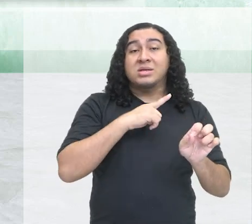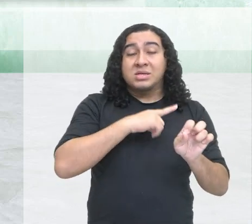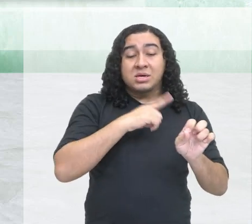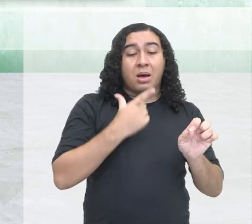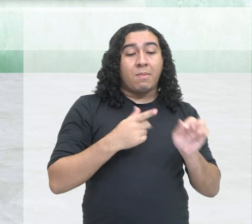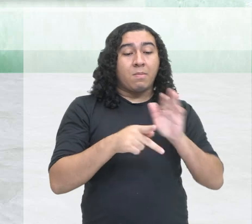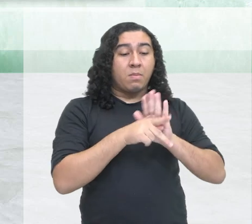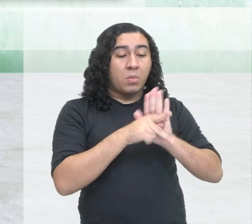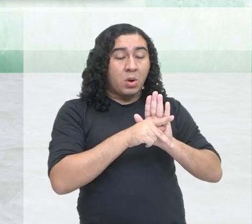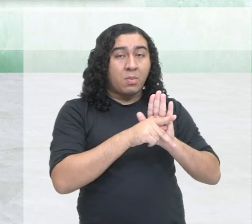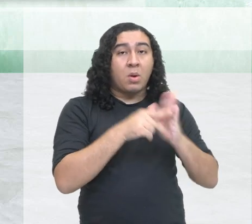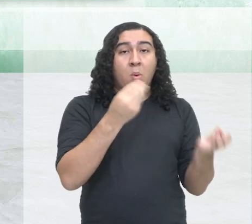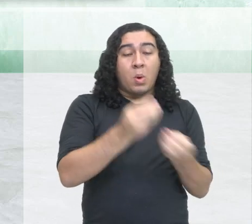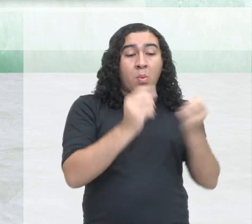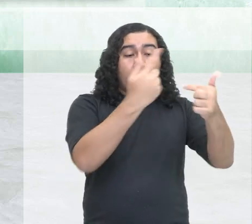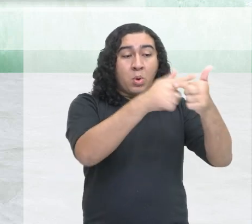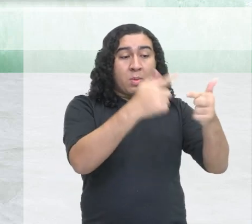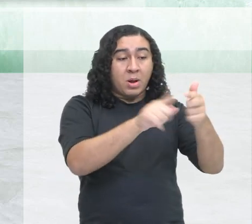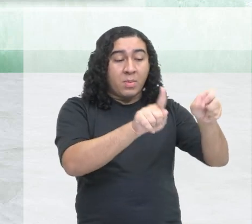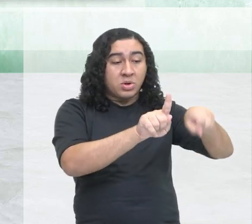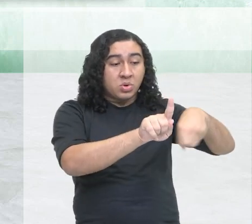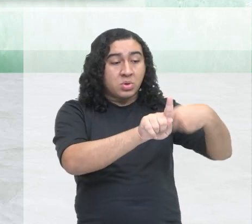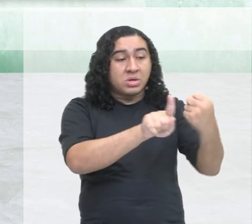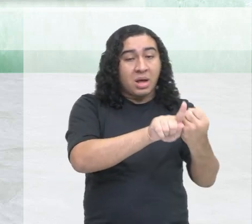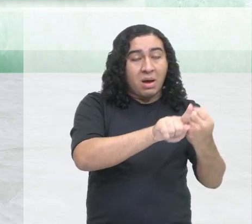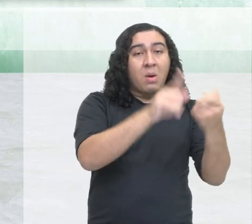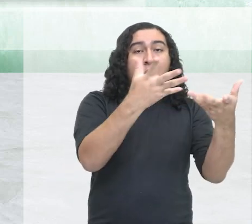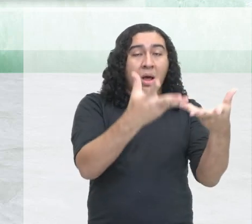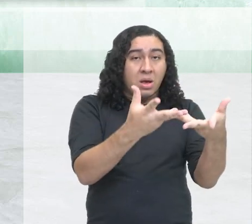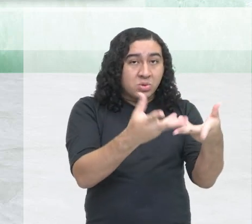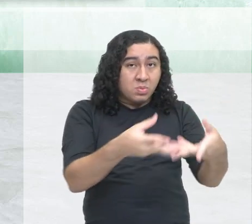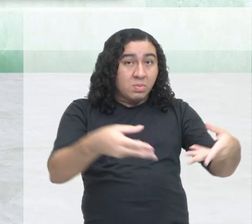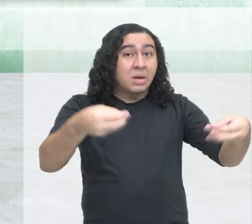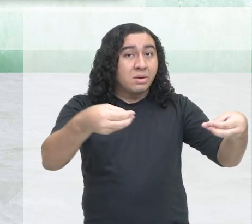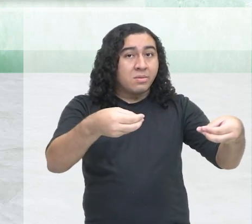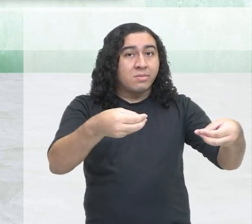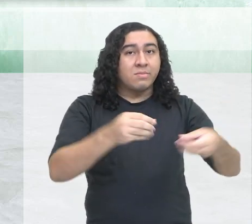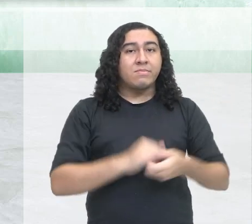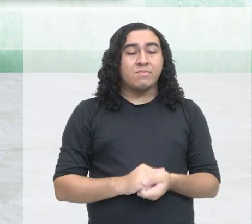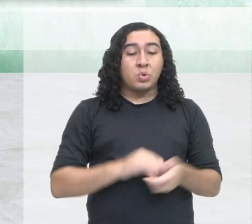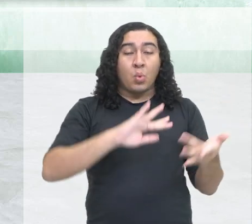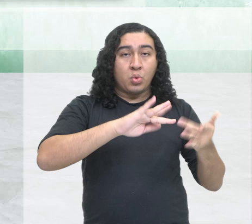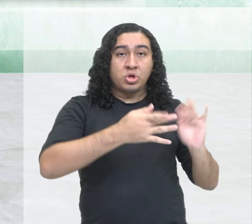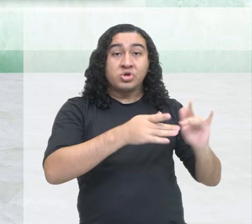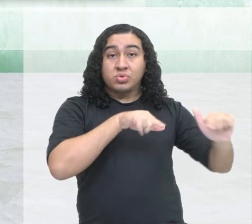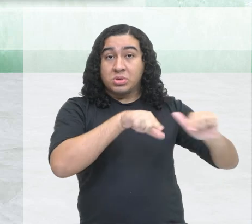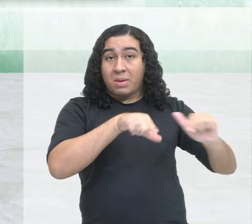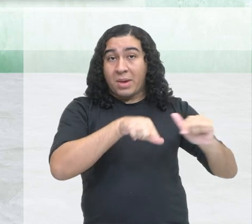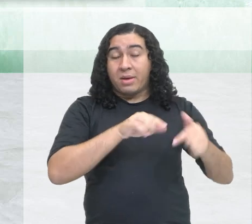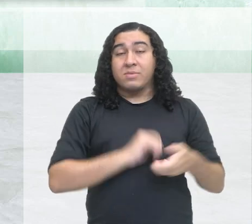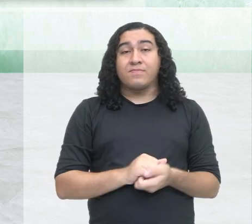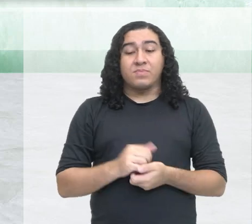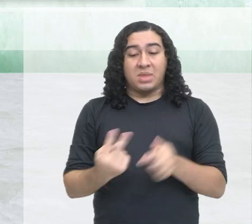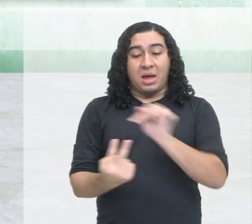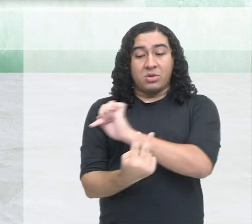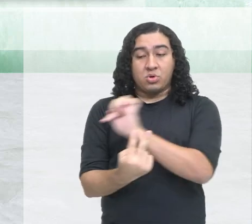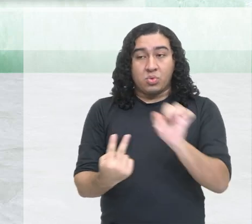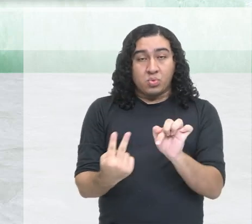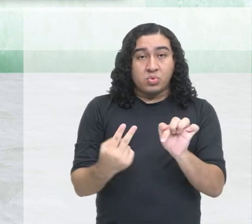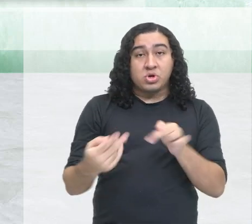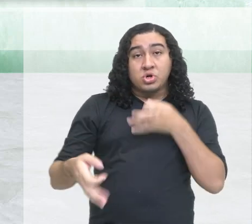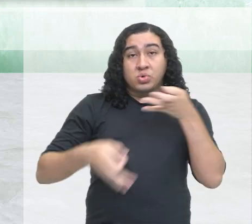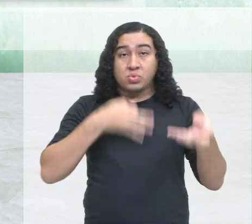sociais. Então você vai ter aí, né, dois discursos que, de um certo modo, representavam